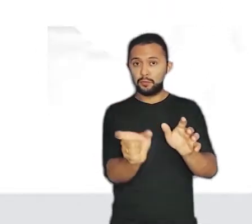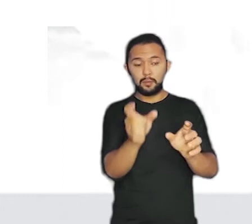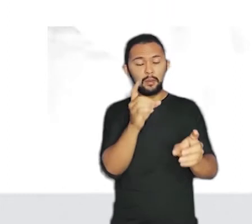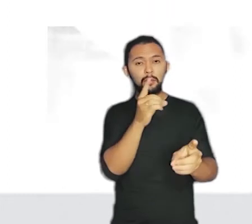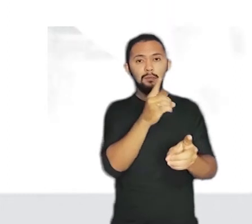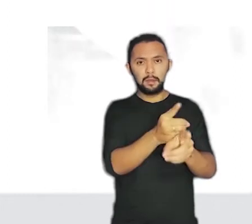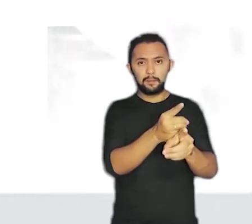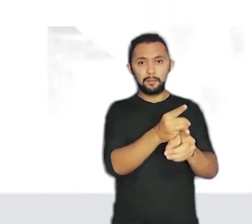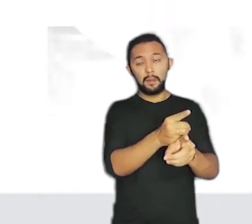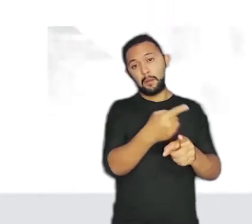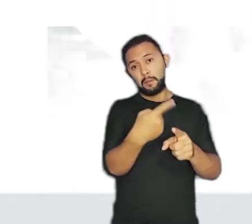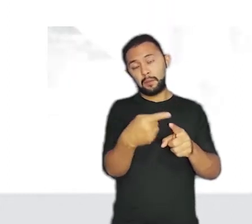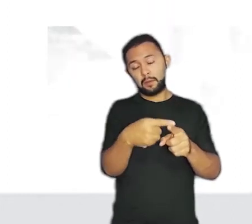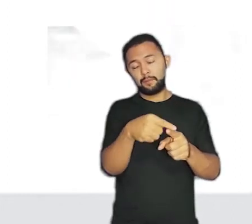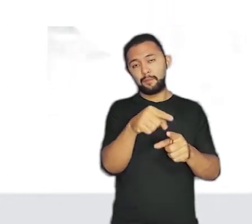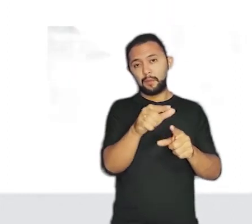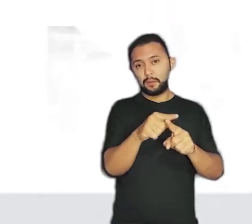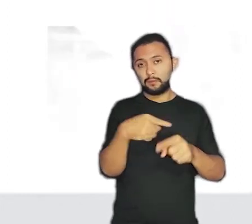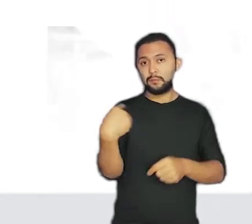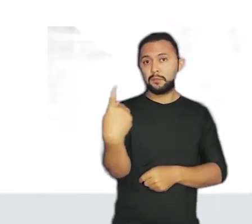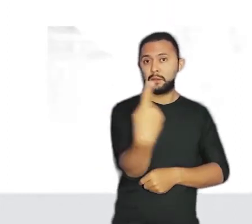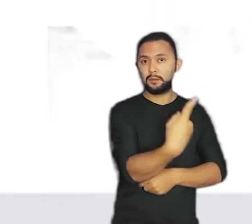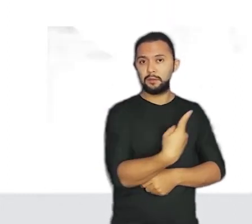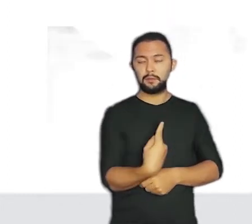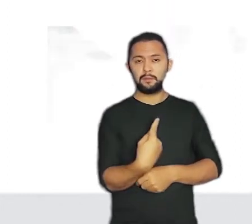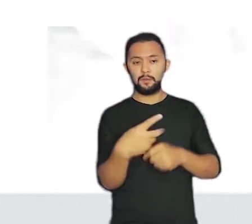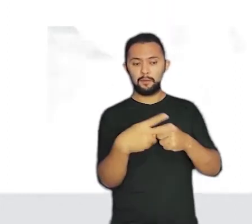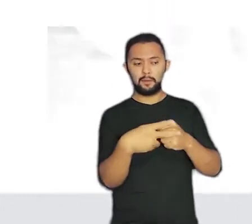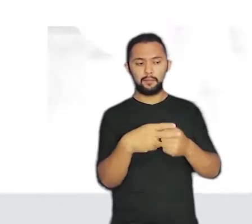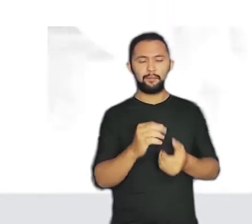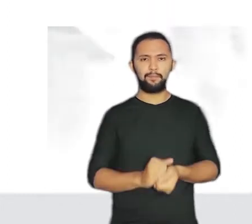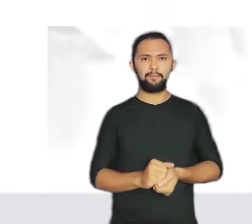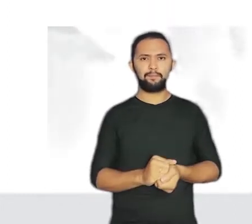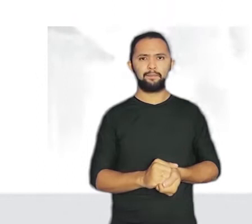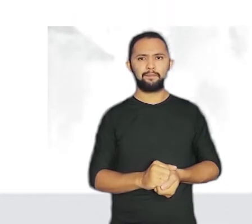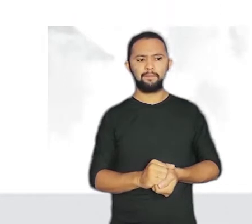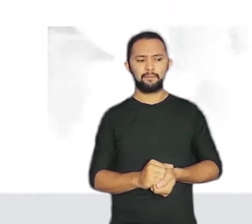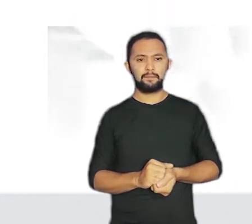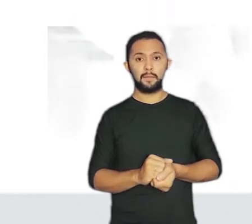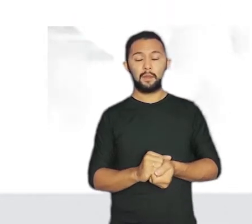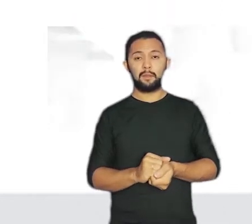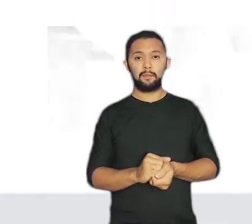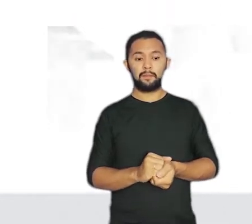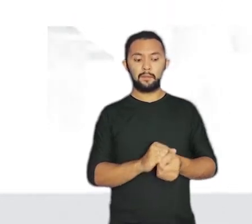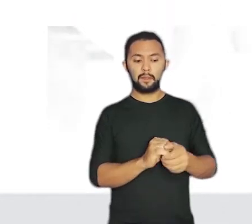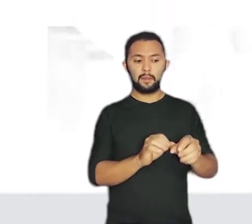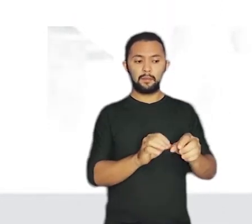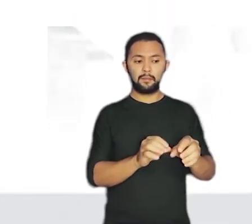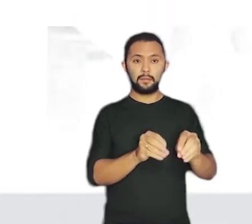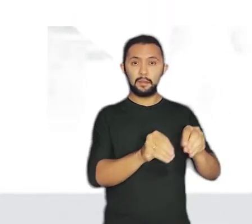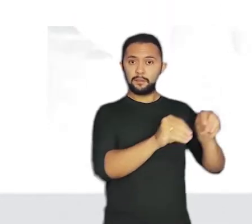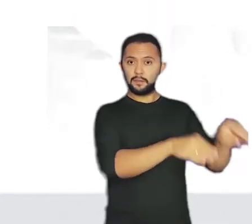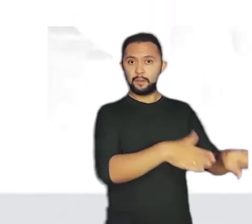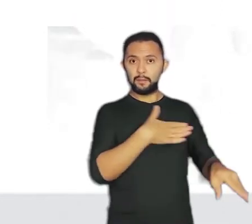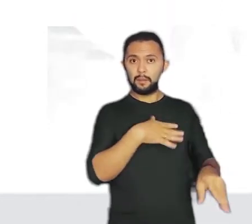consigo dizer que é ele por conta aqui da terminação do verbo, tá bom? Deixei minha chave em casa. Quem foi que